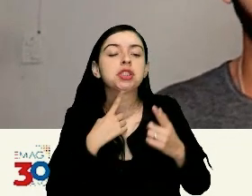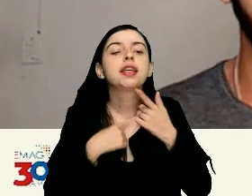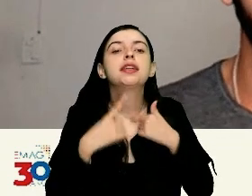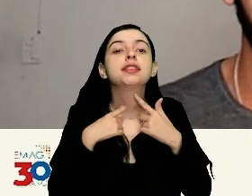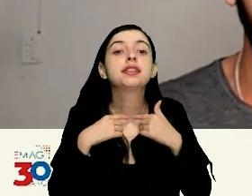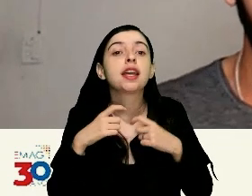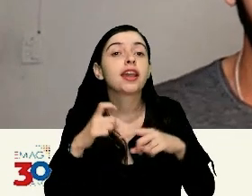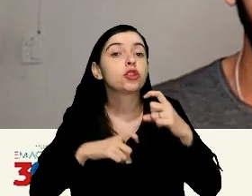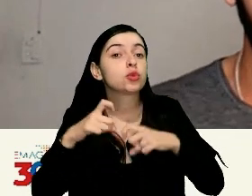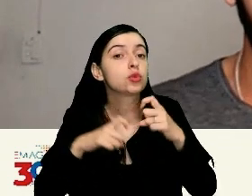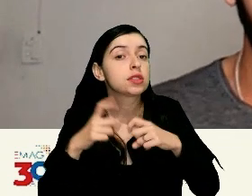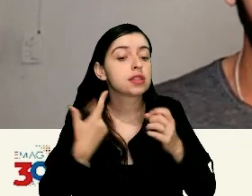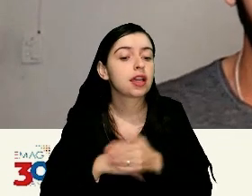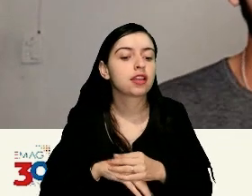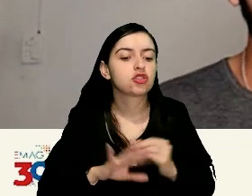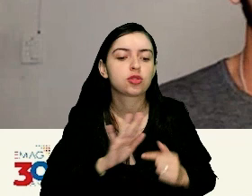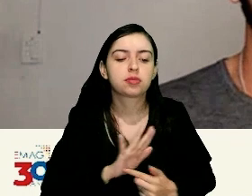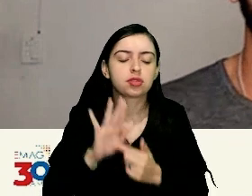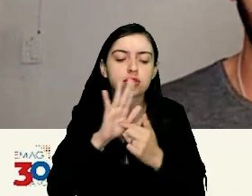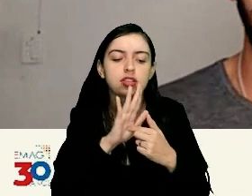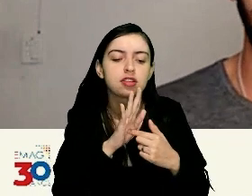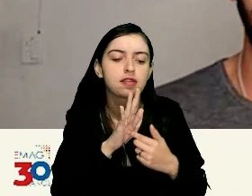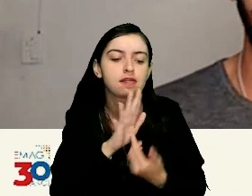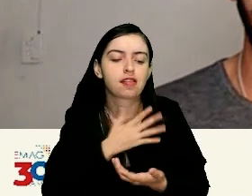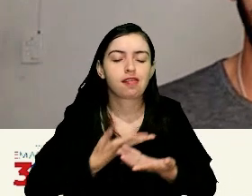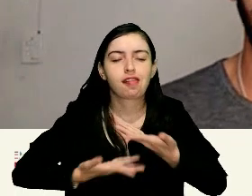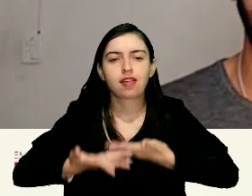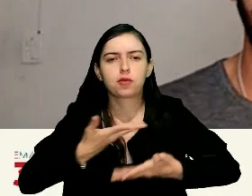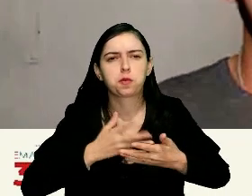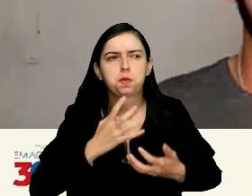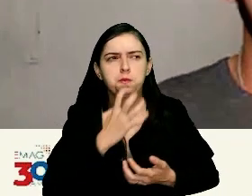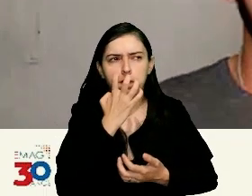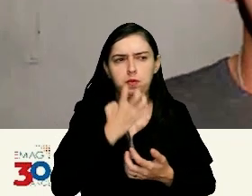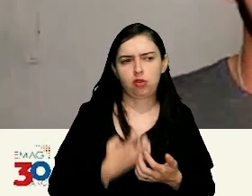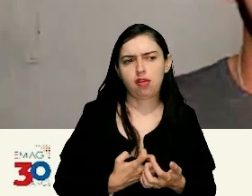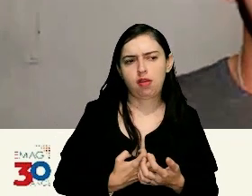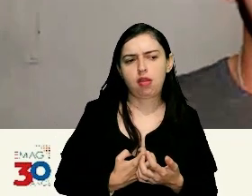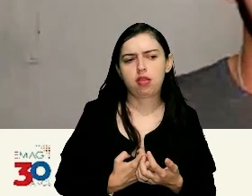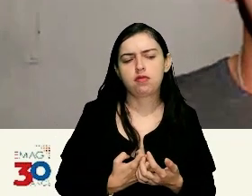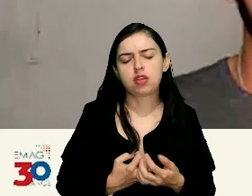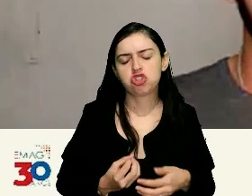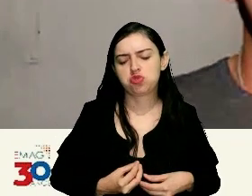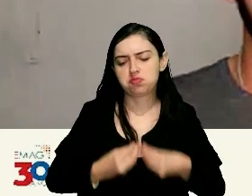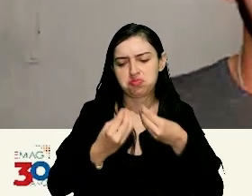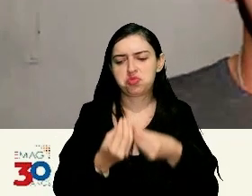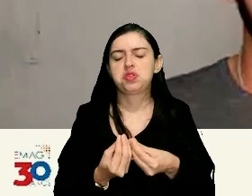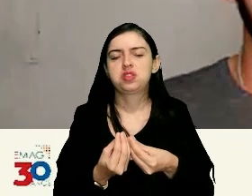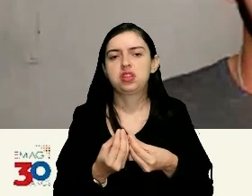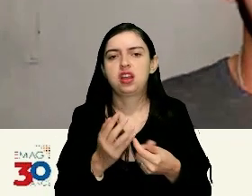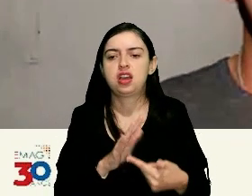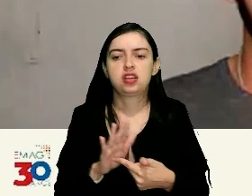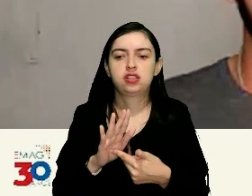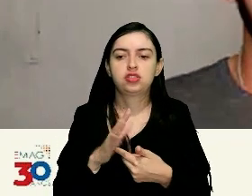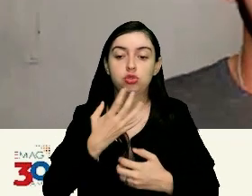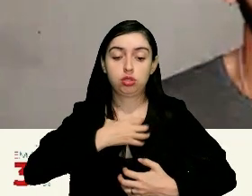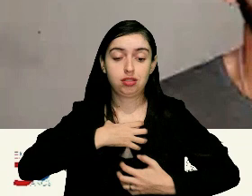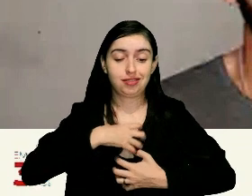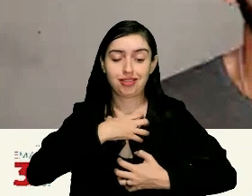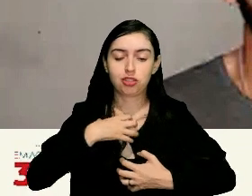indisponível afetivamente, né, ter a raiva como a principal forma de demonstração de sentimentos.